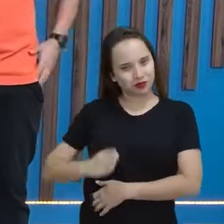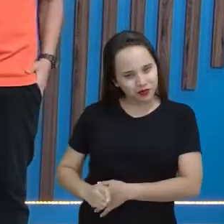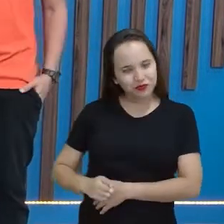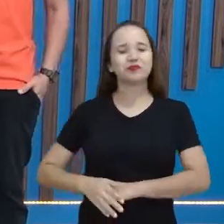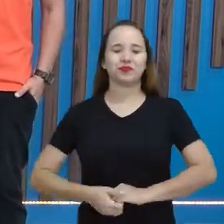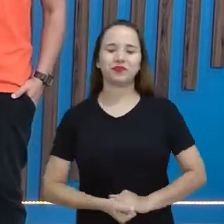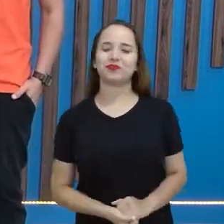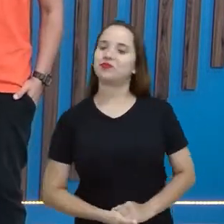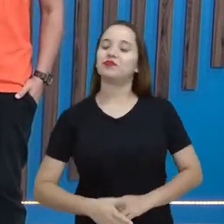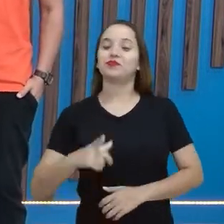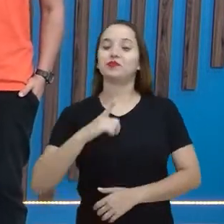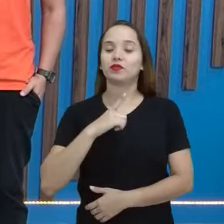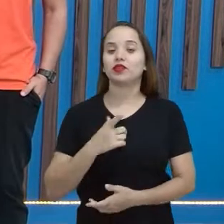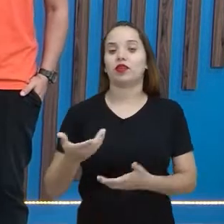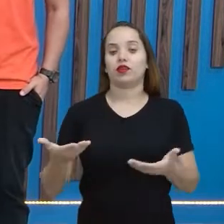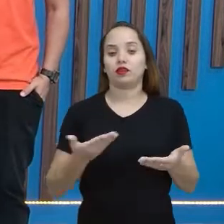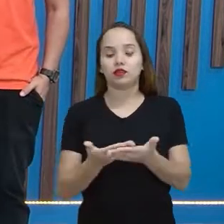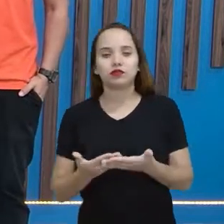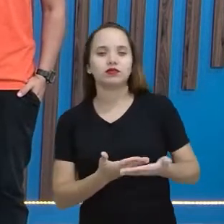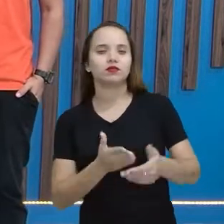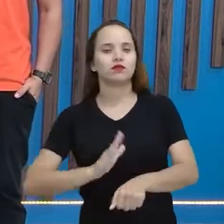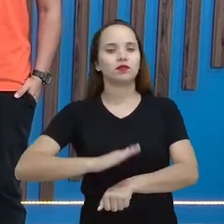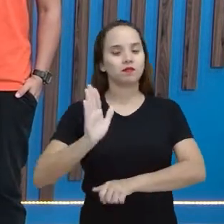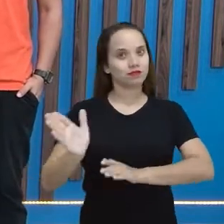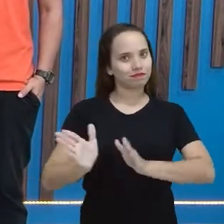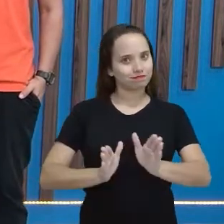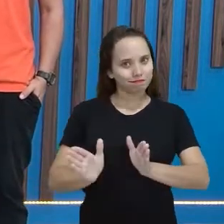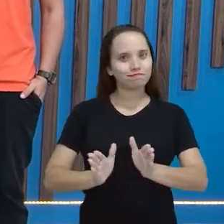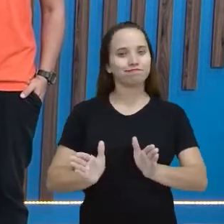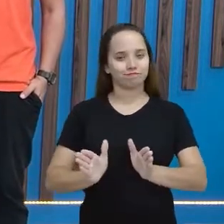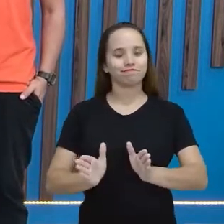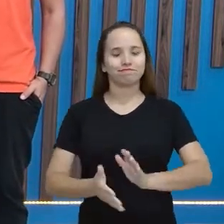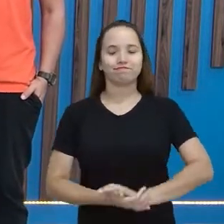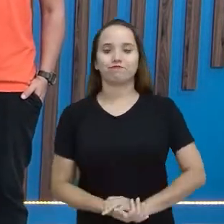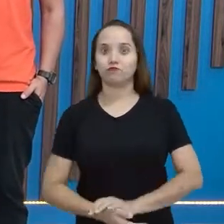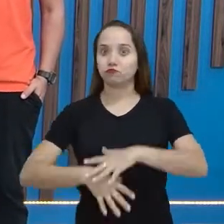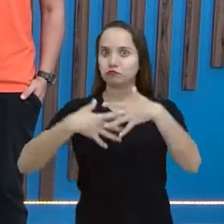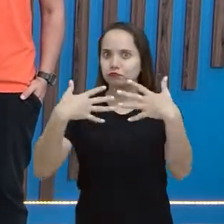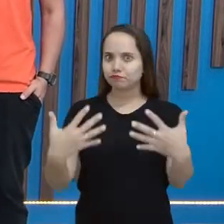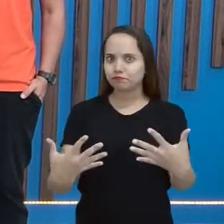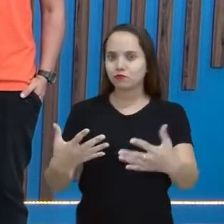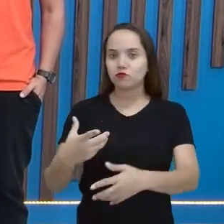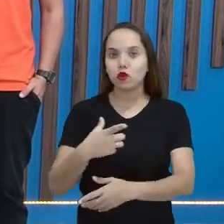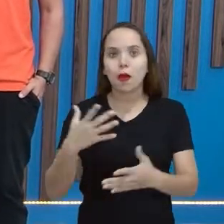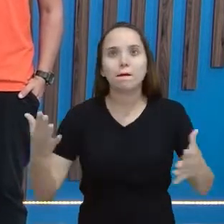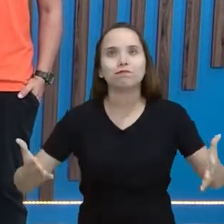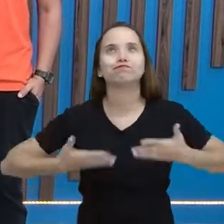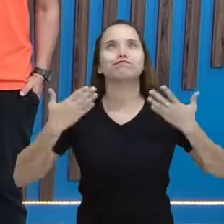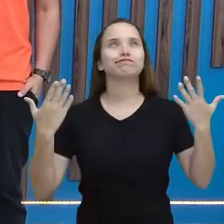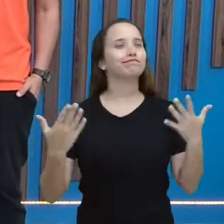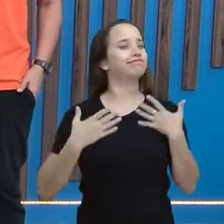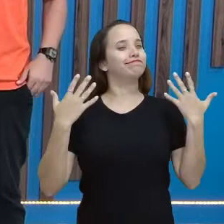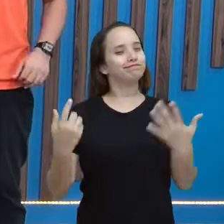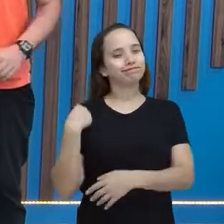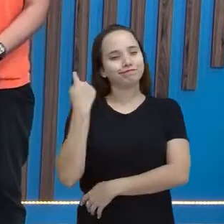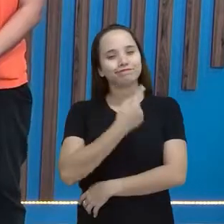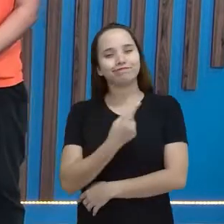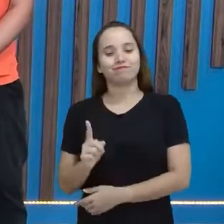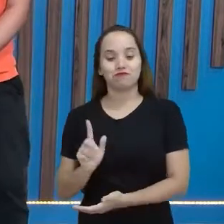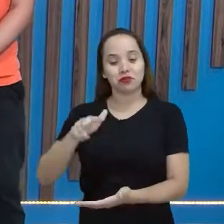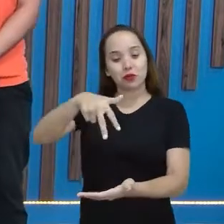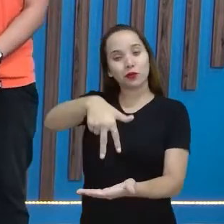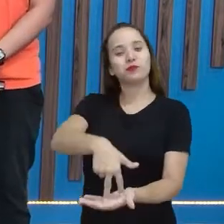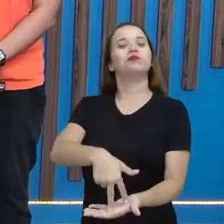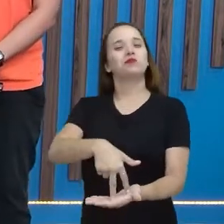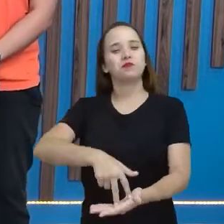bem. Que aí vem trazendo nossas aulas cada vez mais acessíveis. Gente, é muita alegria para a gente poder trazer esses conteúdos